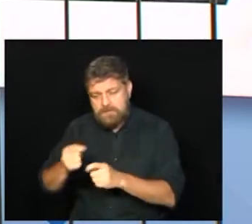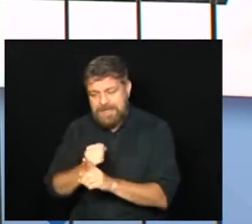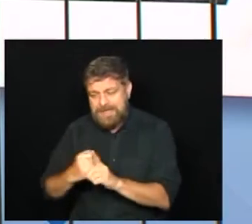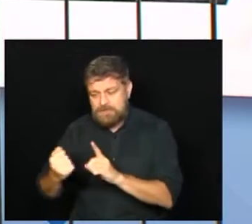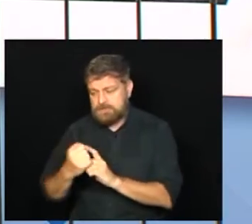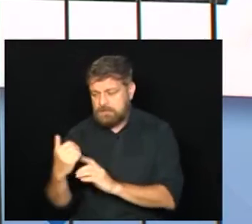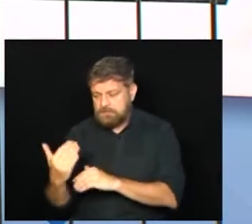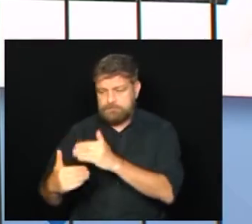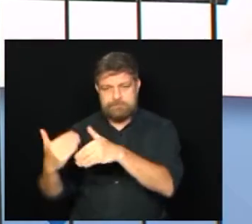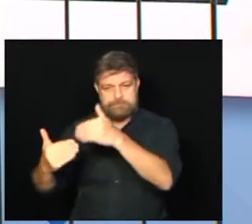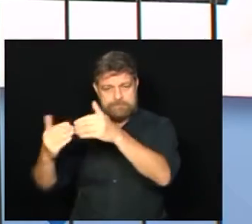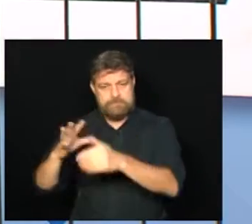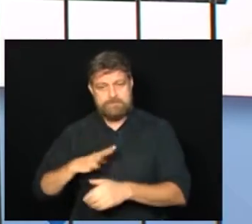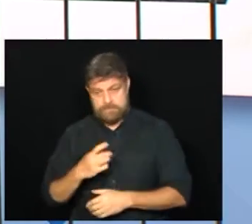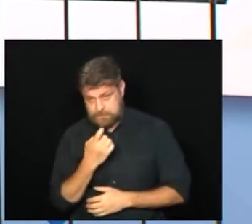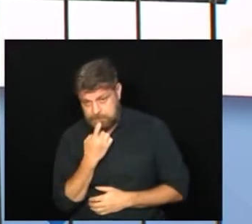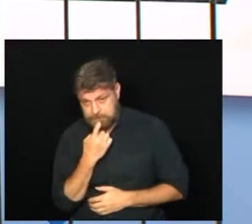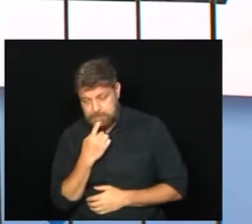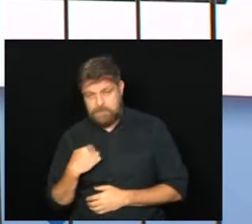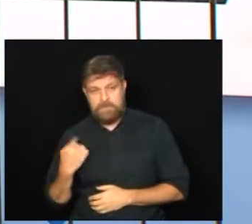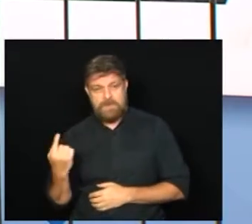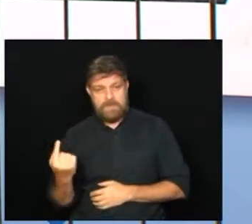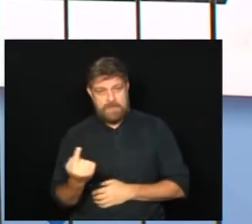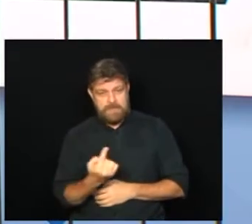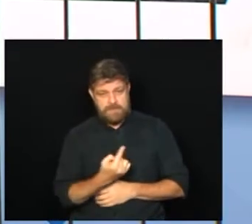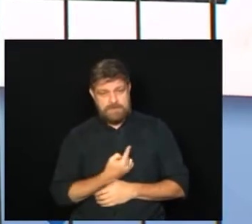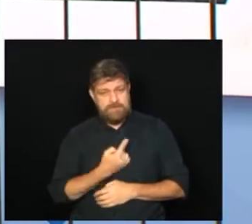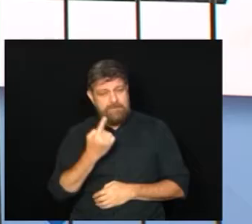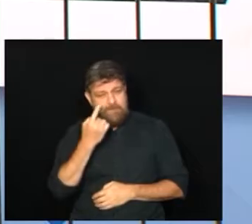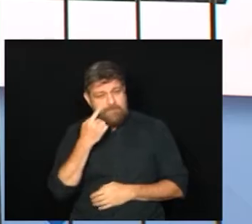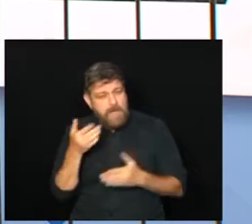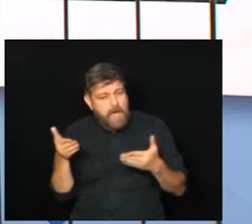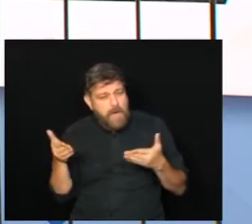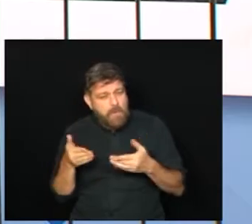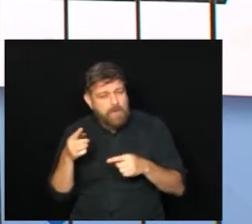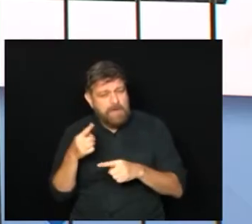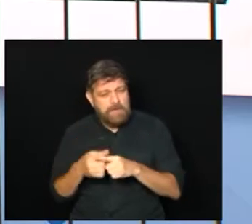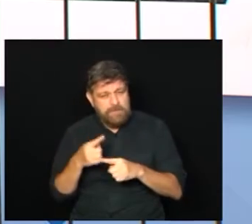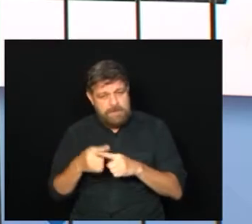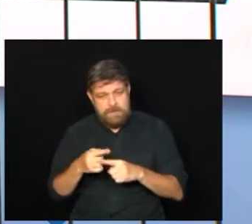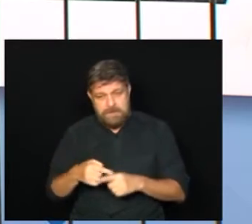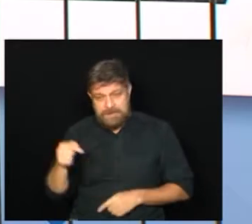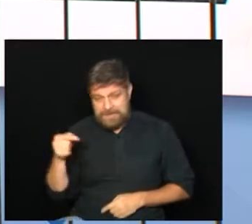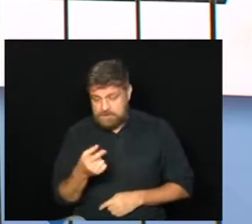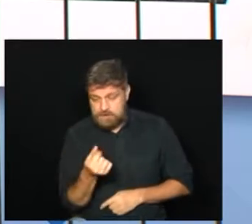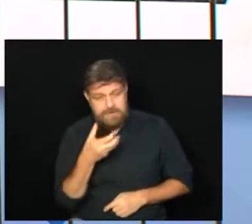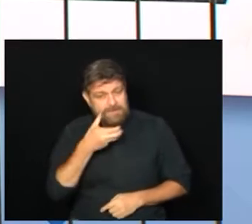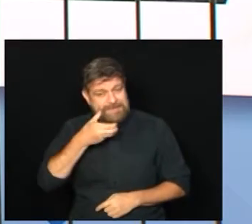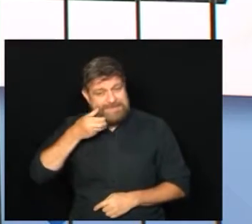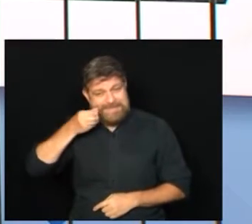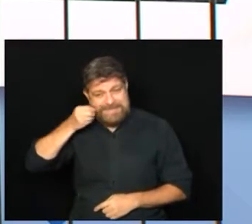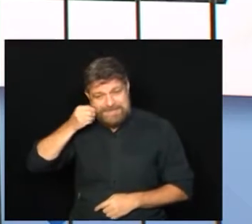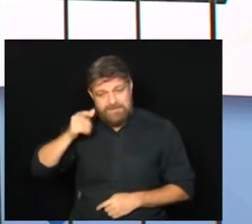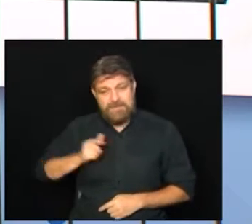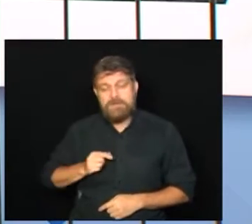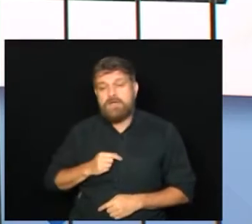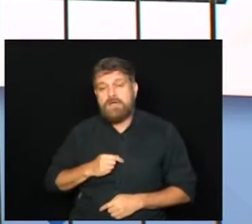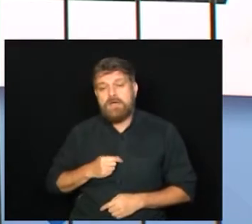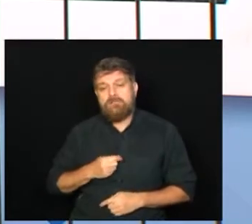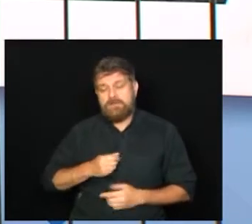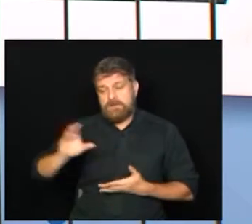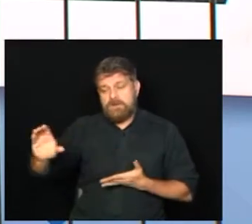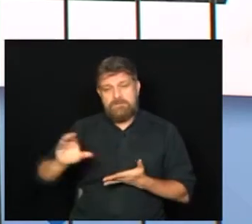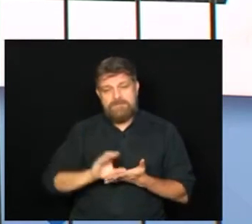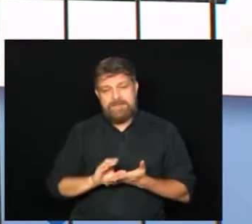social aqui na cidade. Então, a gente vai ver agora, porque, olha, esse fundo ele vai ser proveniente da